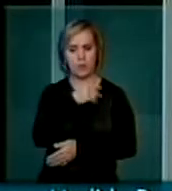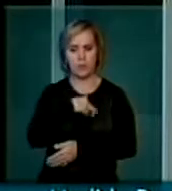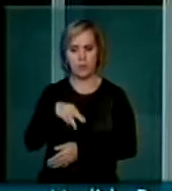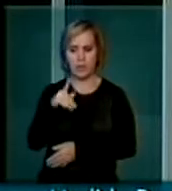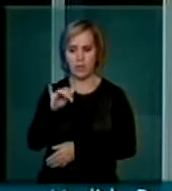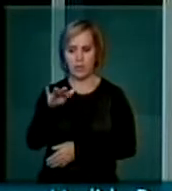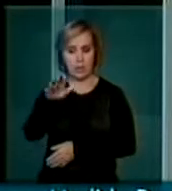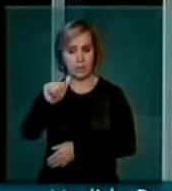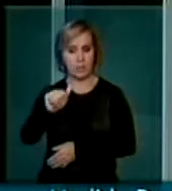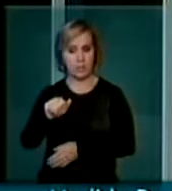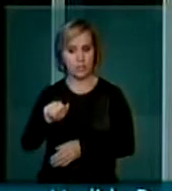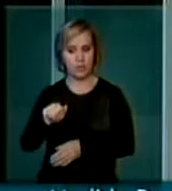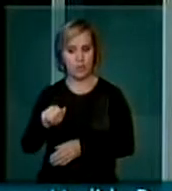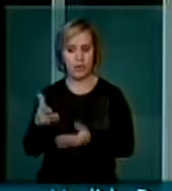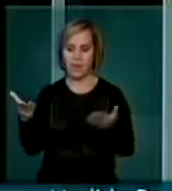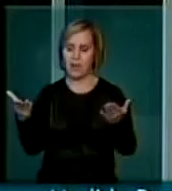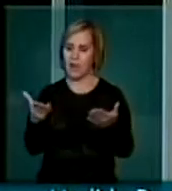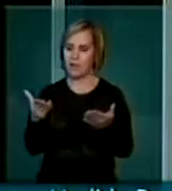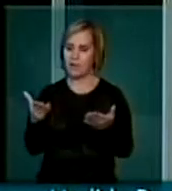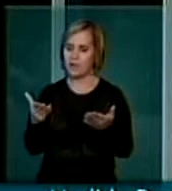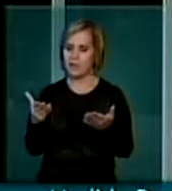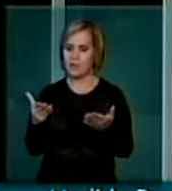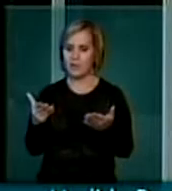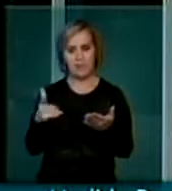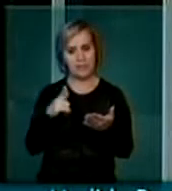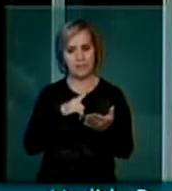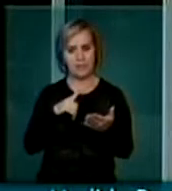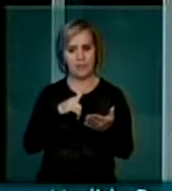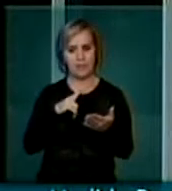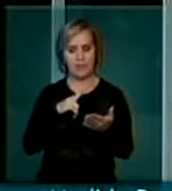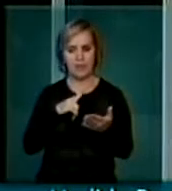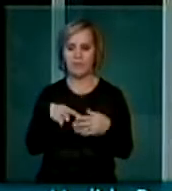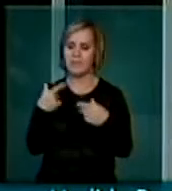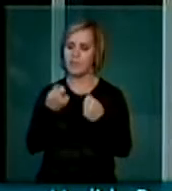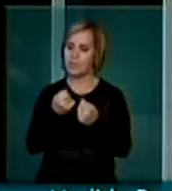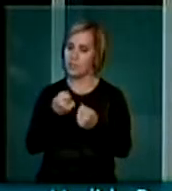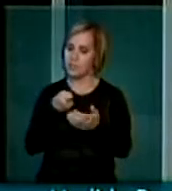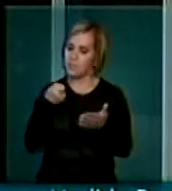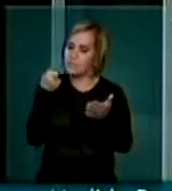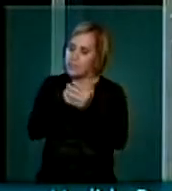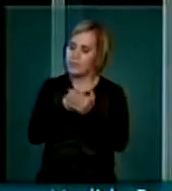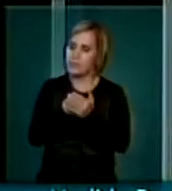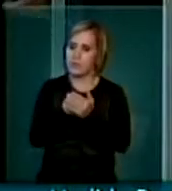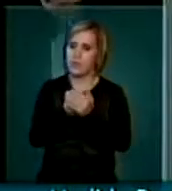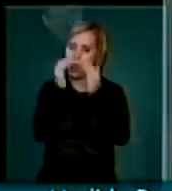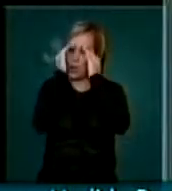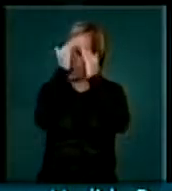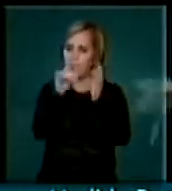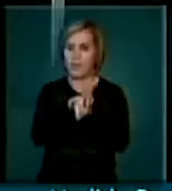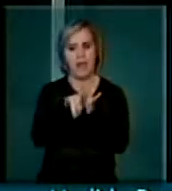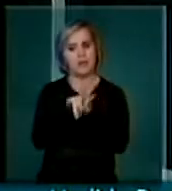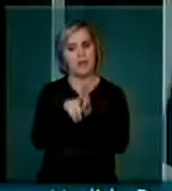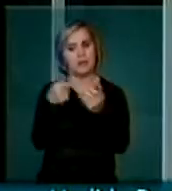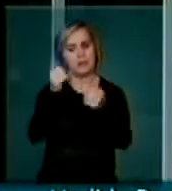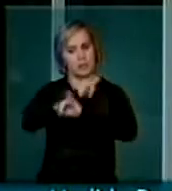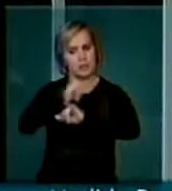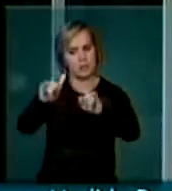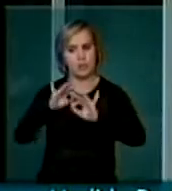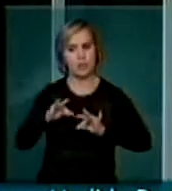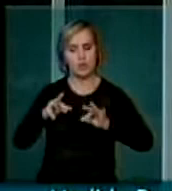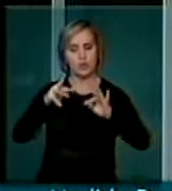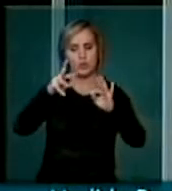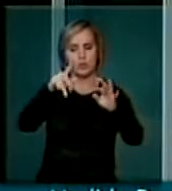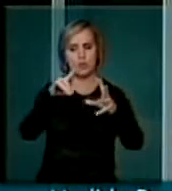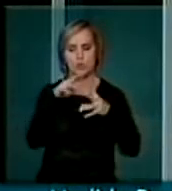mais espaço para o descumprimento da lei. Nossa esperança é que este recado se estenda a todas as outras esferas do Poder